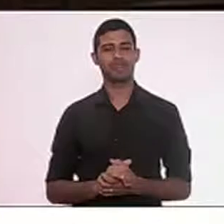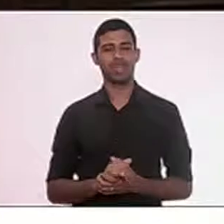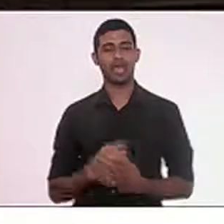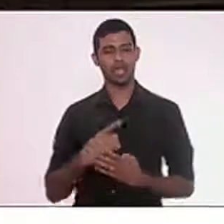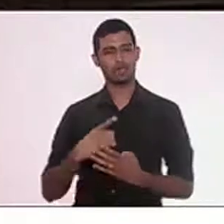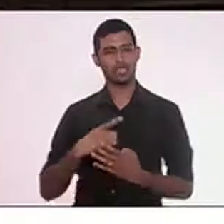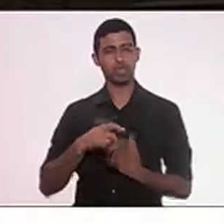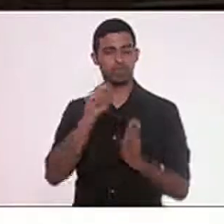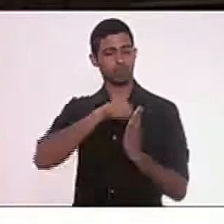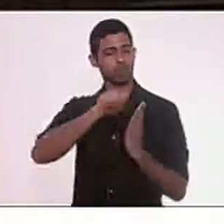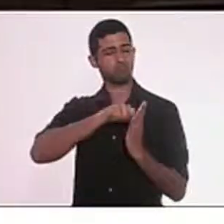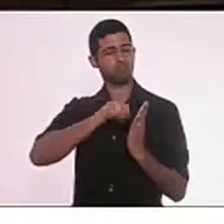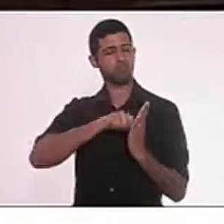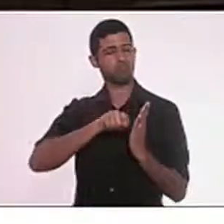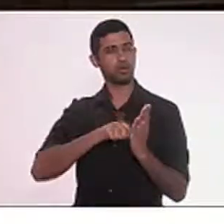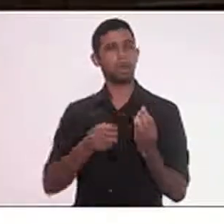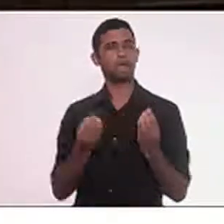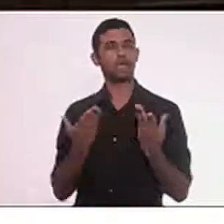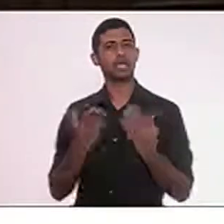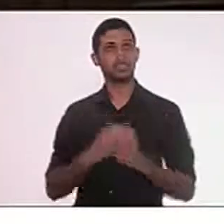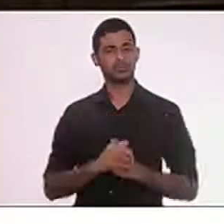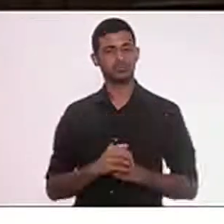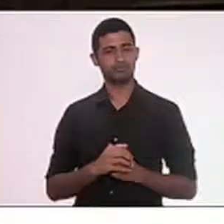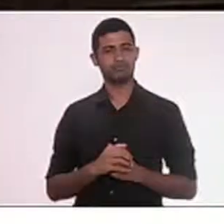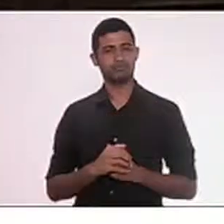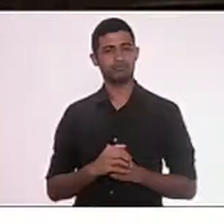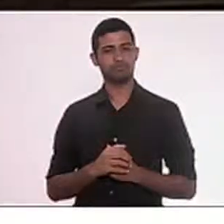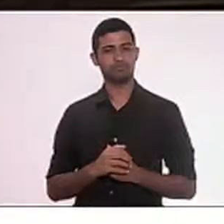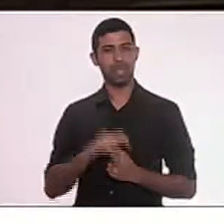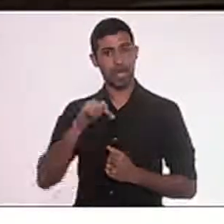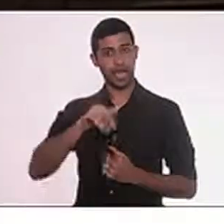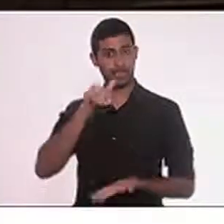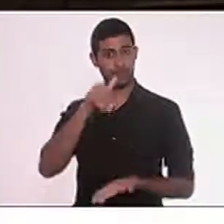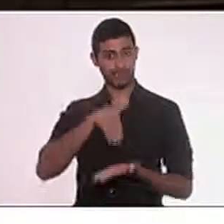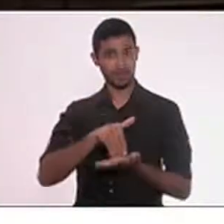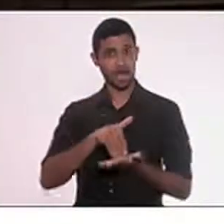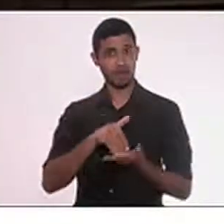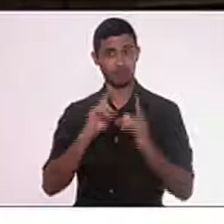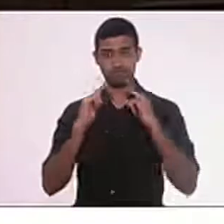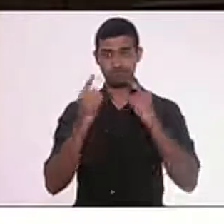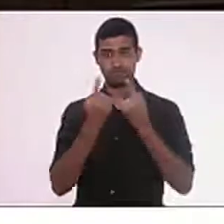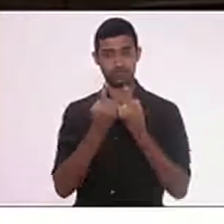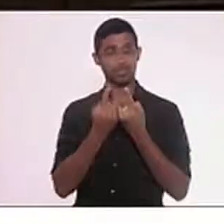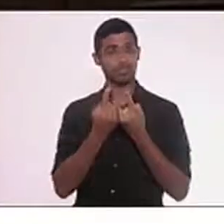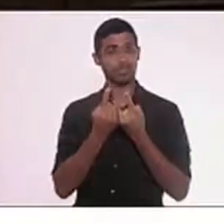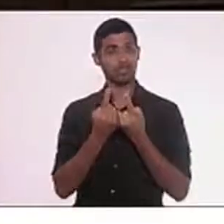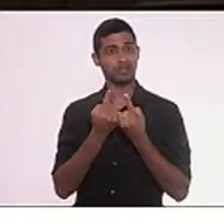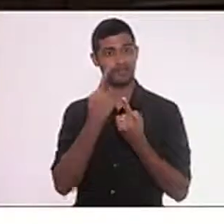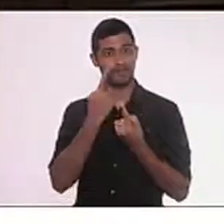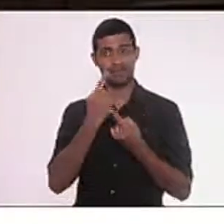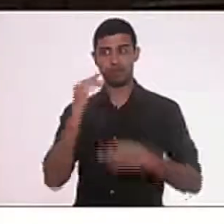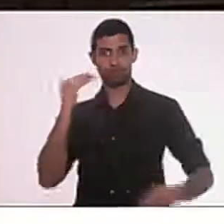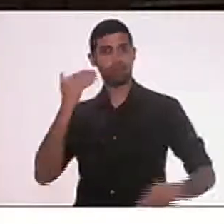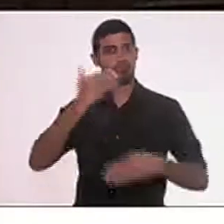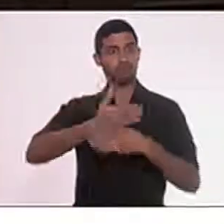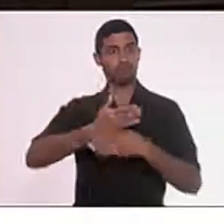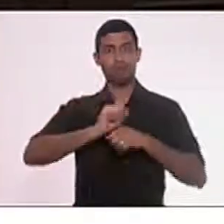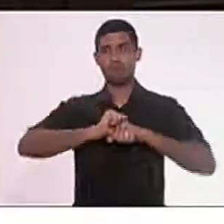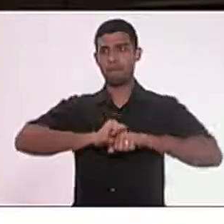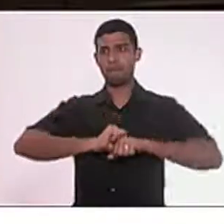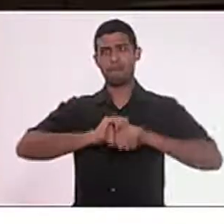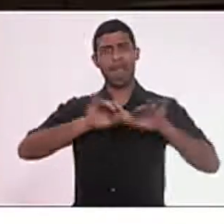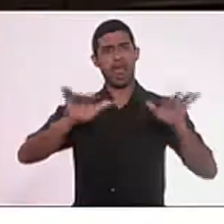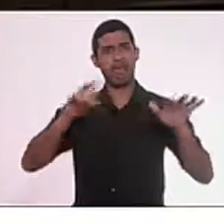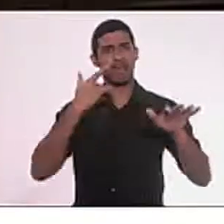preparado para fazer, neste expediente final, uma intervenção para repercutir